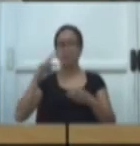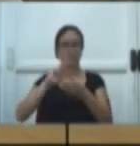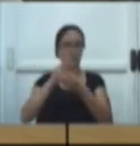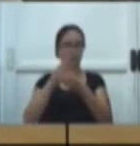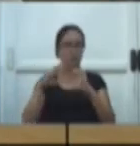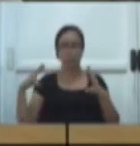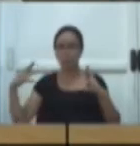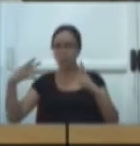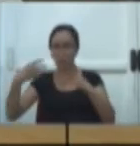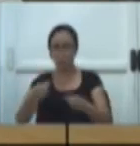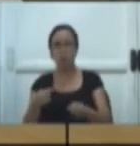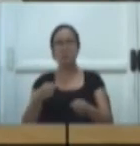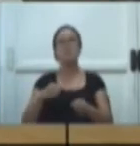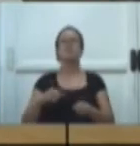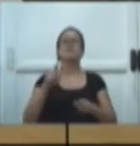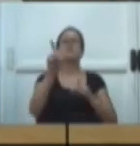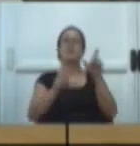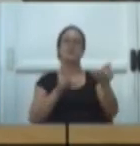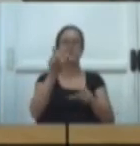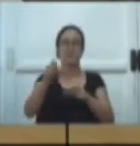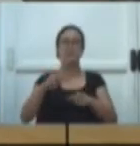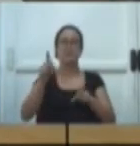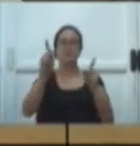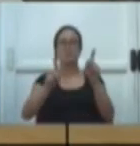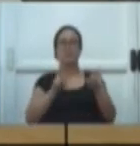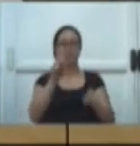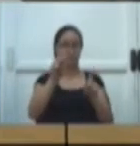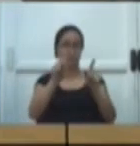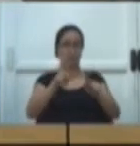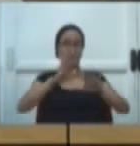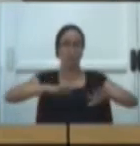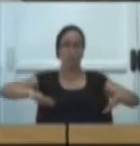rendem esse título. Parabéns.